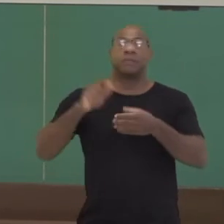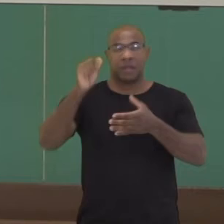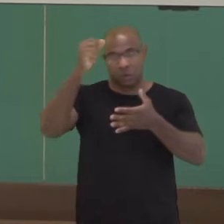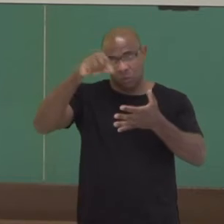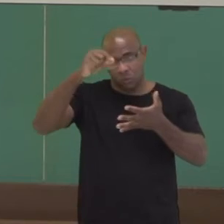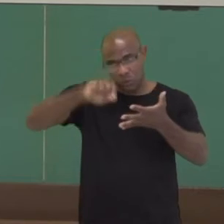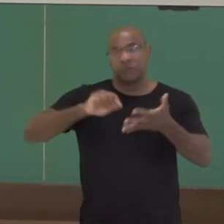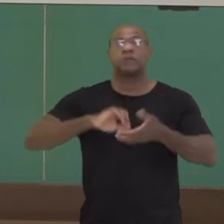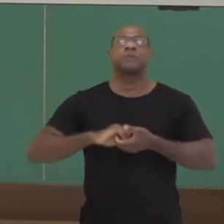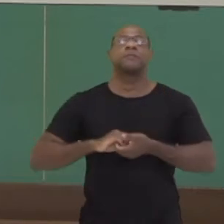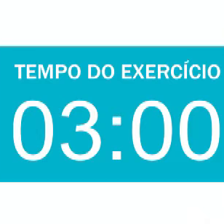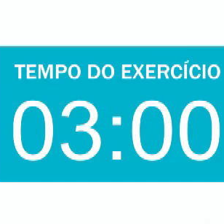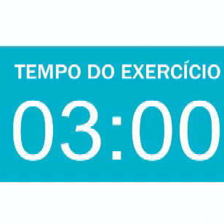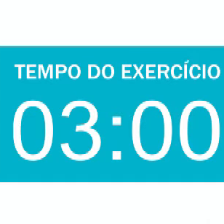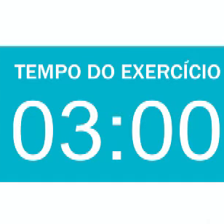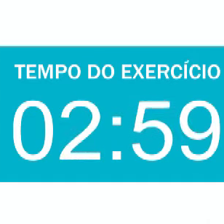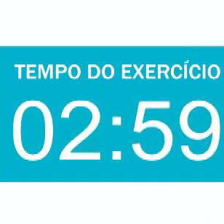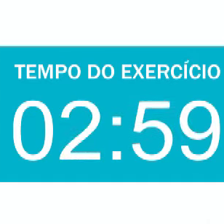correção.